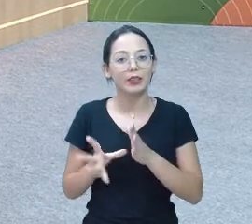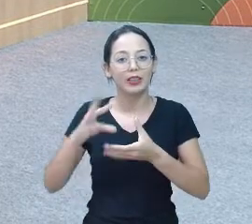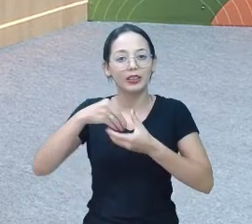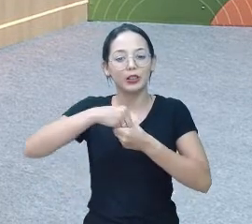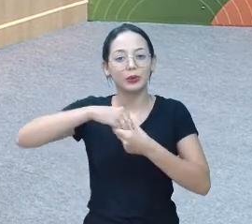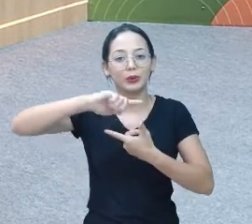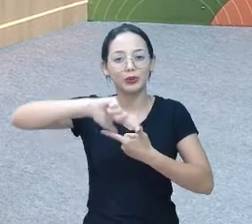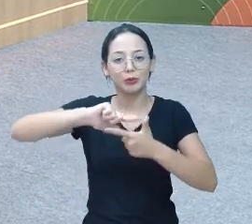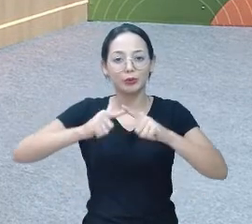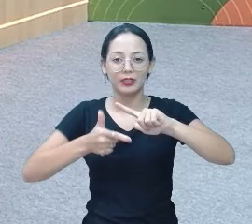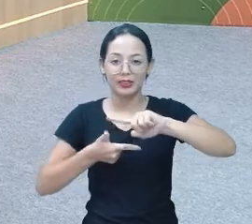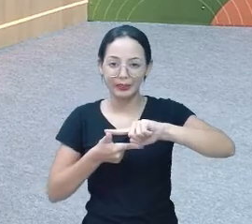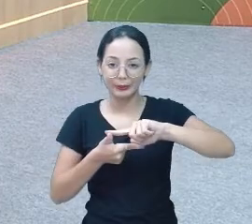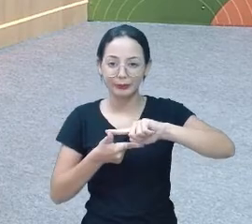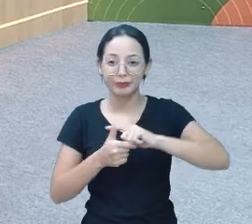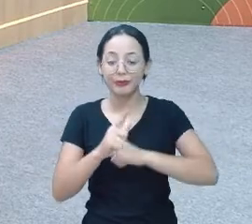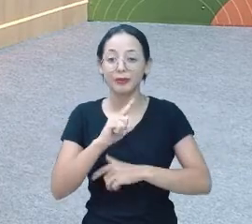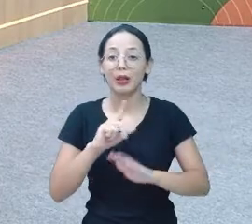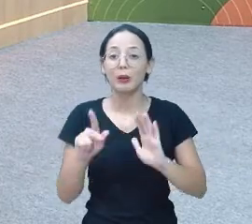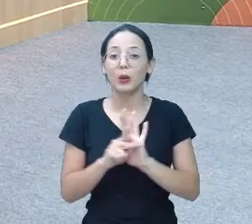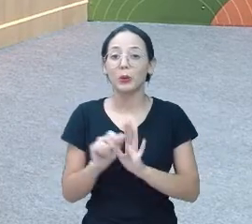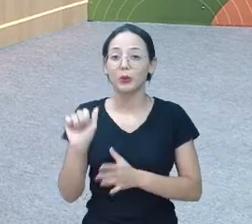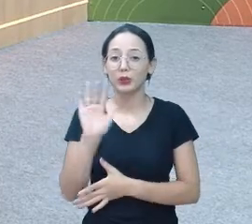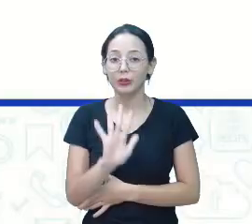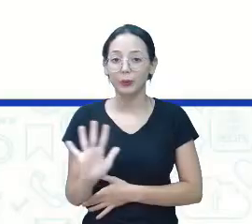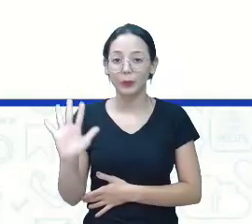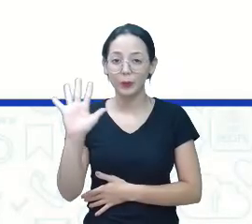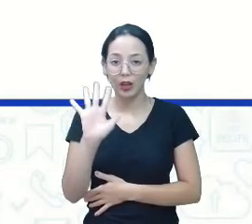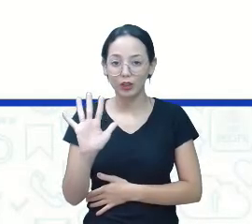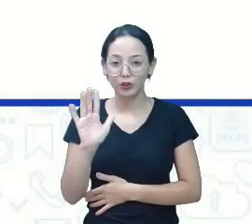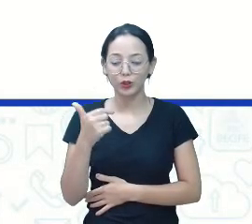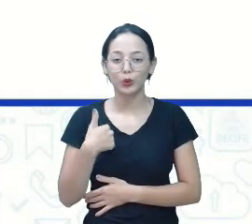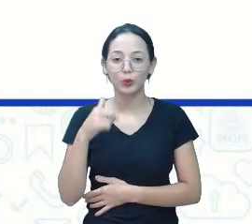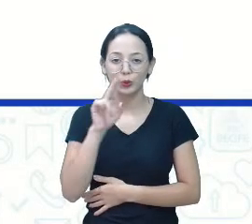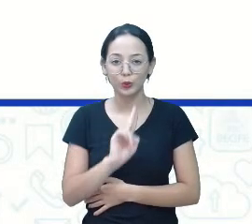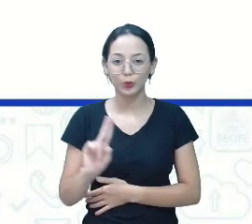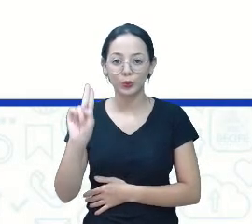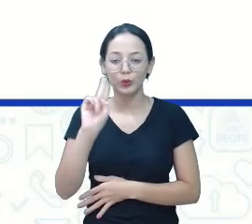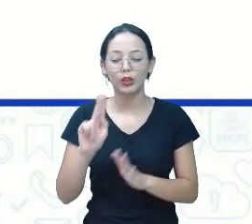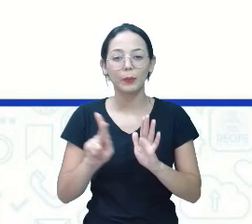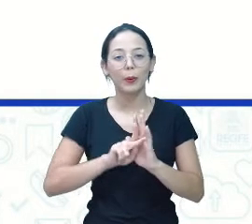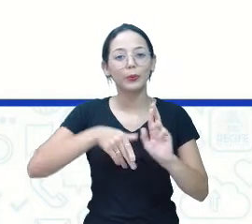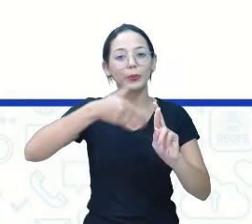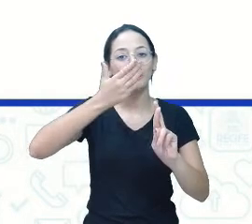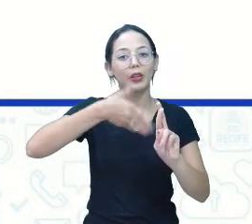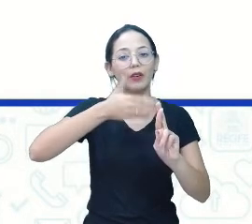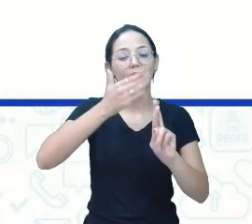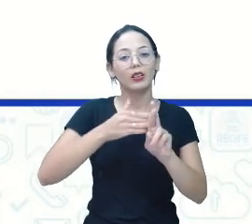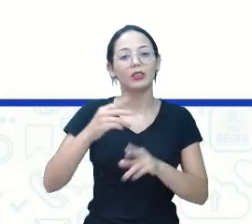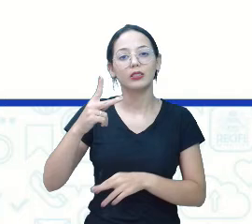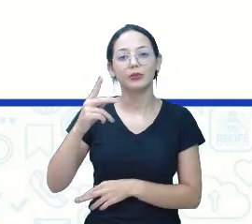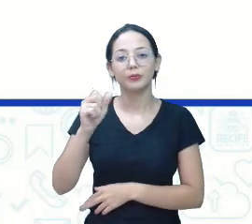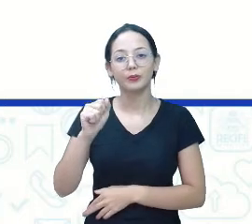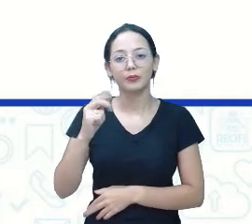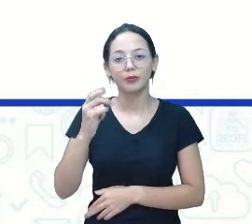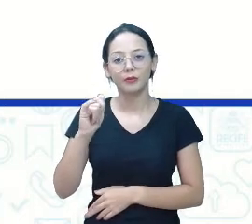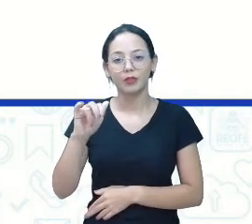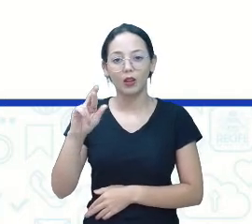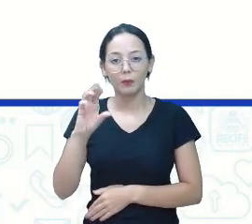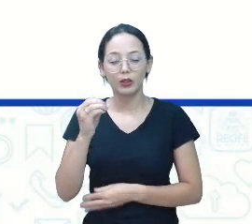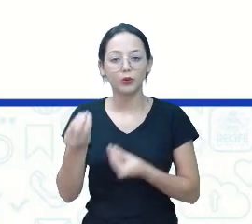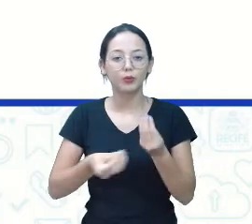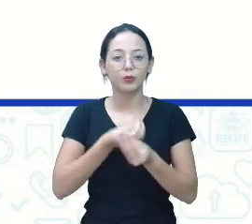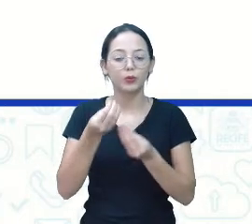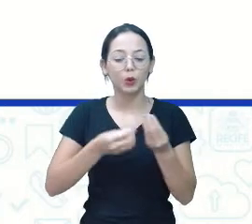geometria. O que tem aí é uma imagem, tá certo, que eu utilizei fazendo referência a um papiro, ou seja, onde se escreviam